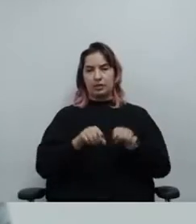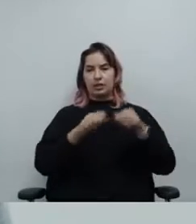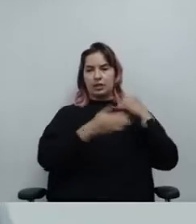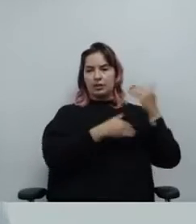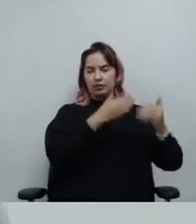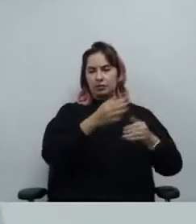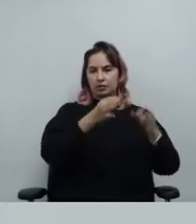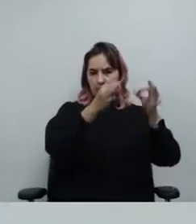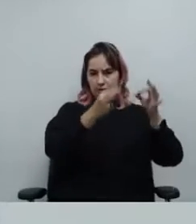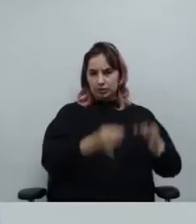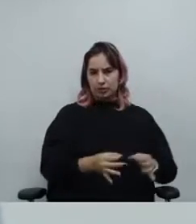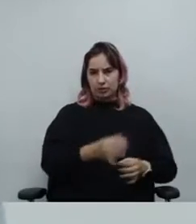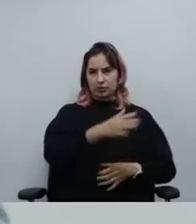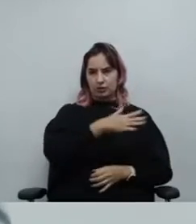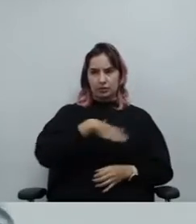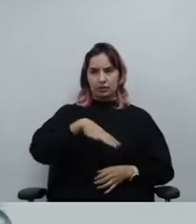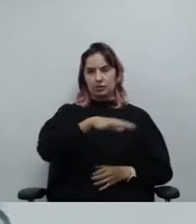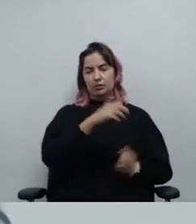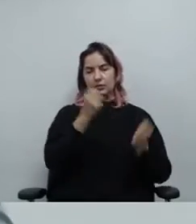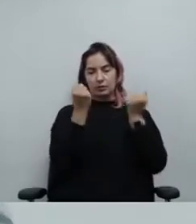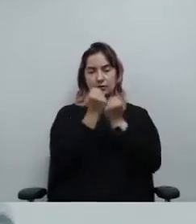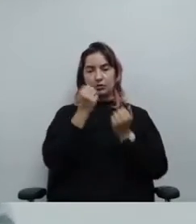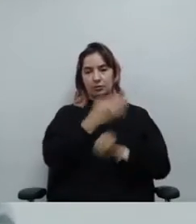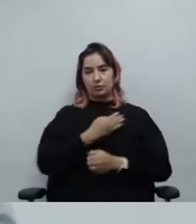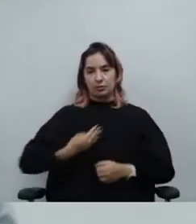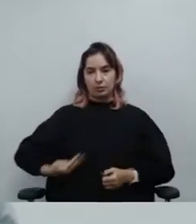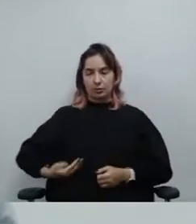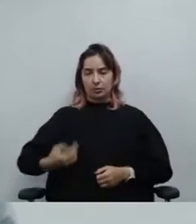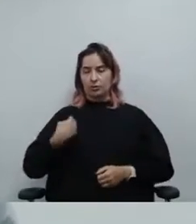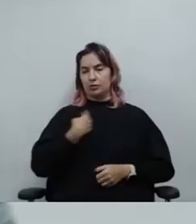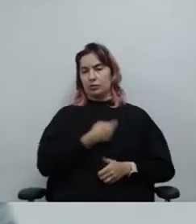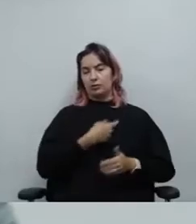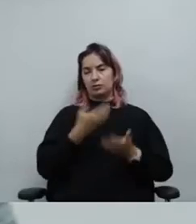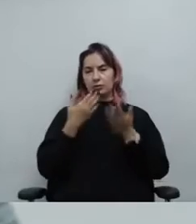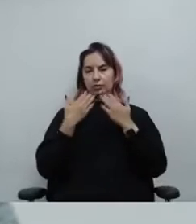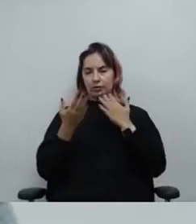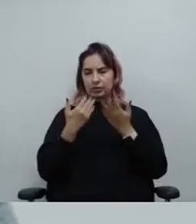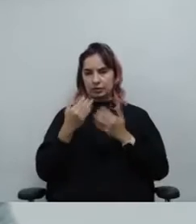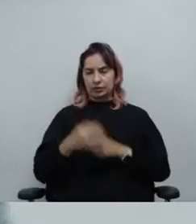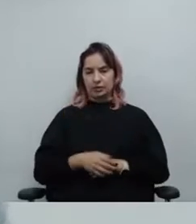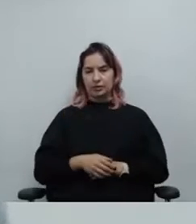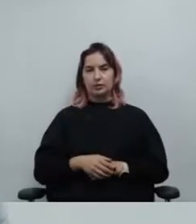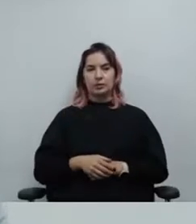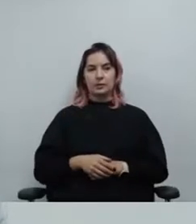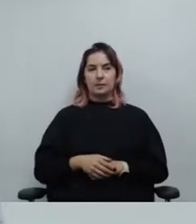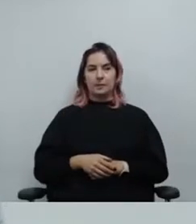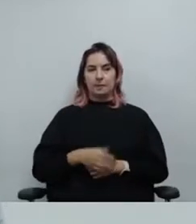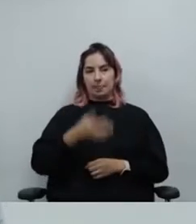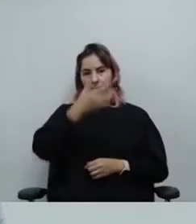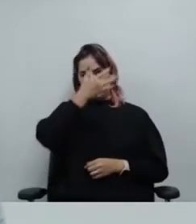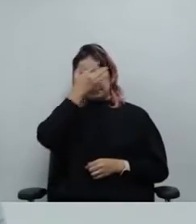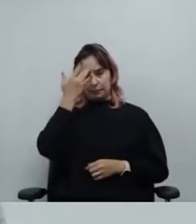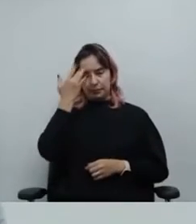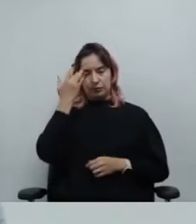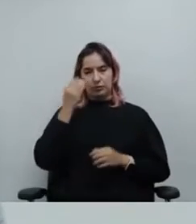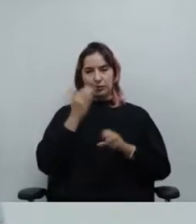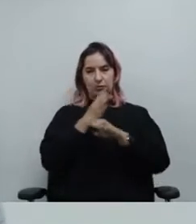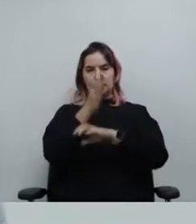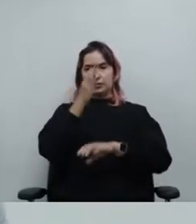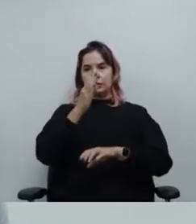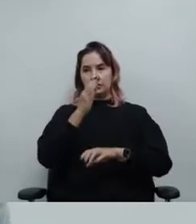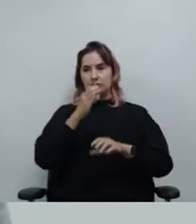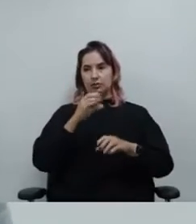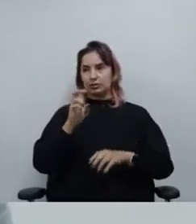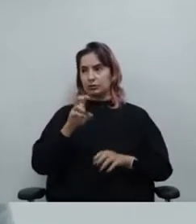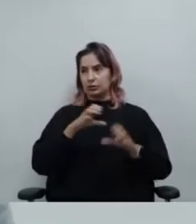concretos quanto à territorialização da Defensoria. Nós estaremos conversando com oficiais aprovados do 5º concurso na próxima semana e gostaríamos